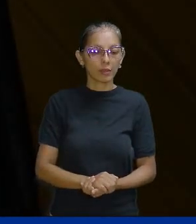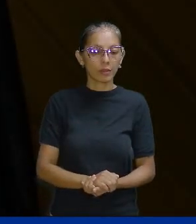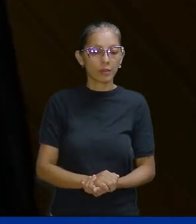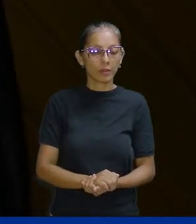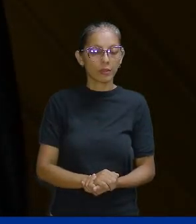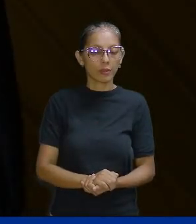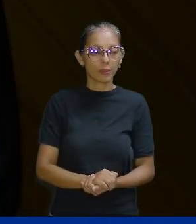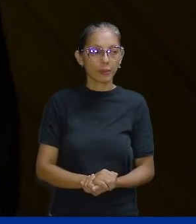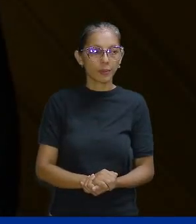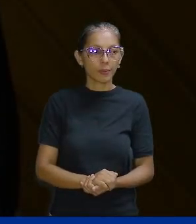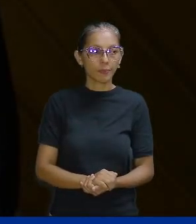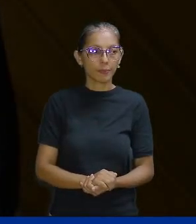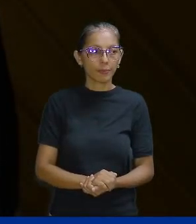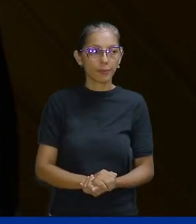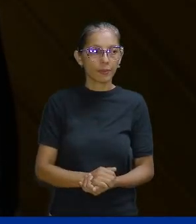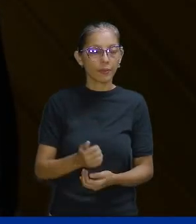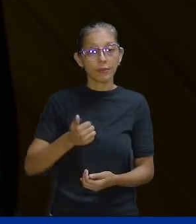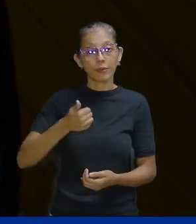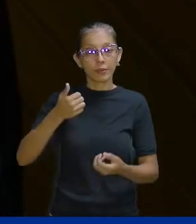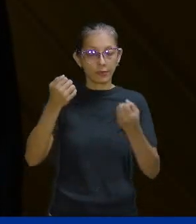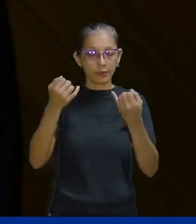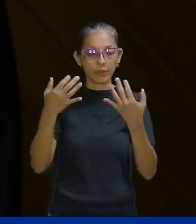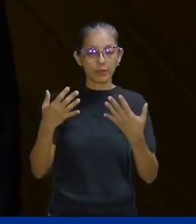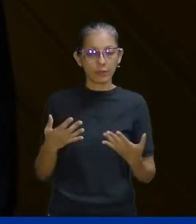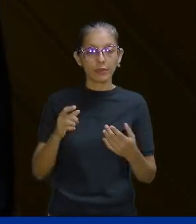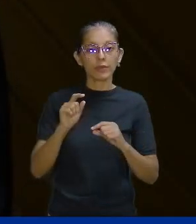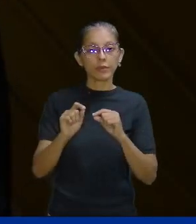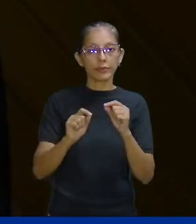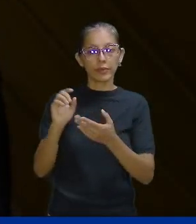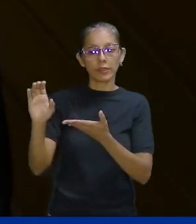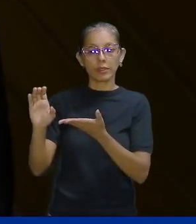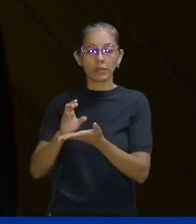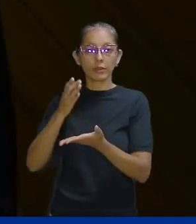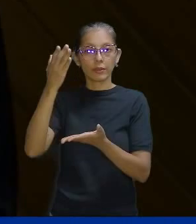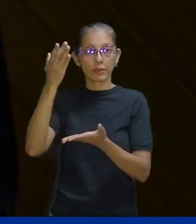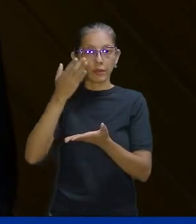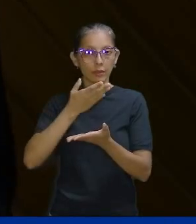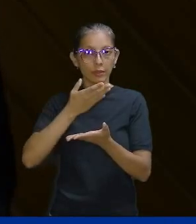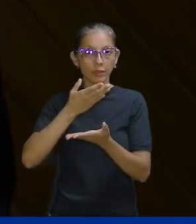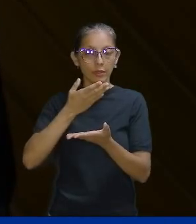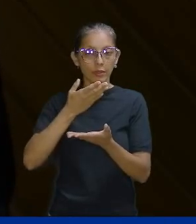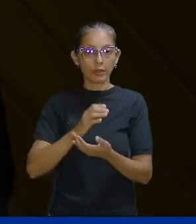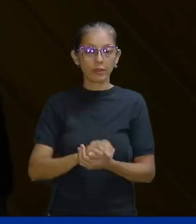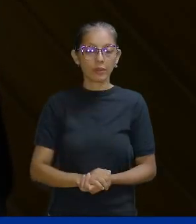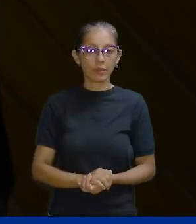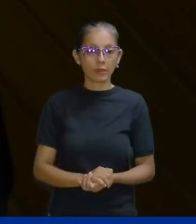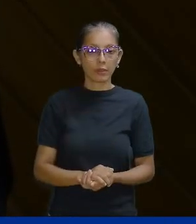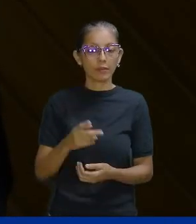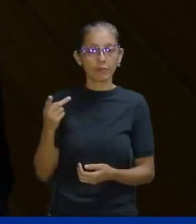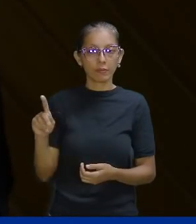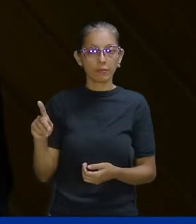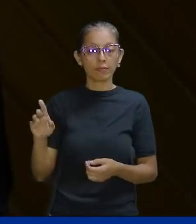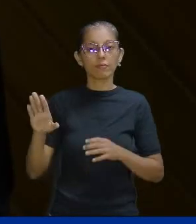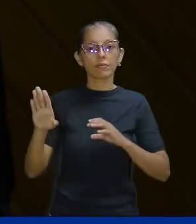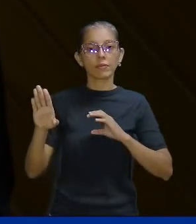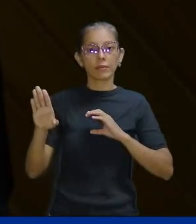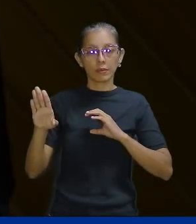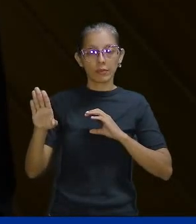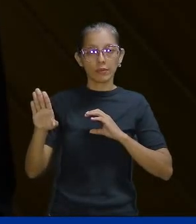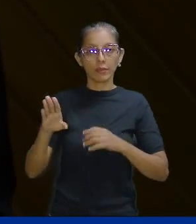Primeiramente, falar desta ação, fala-se da prestação de contas da senhora Bianca